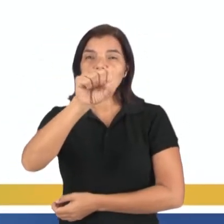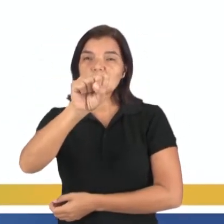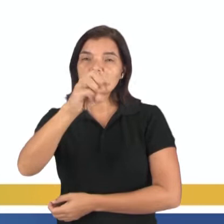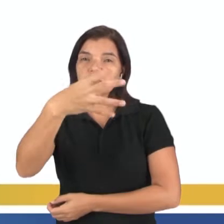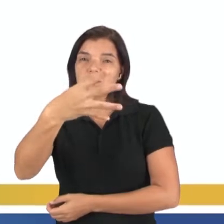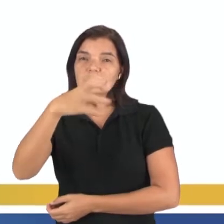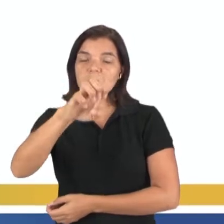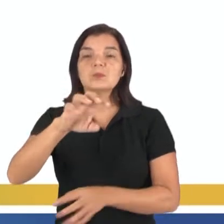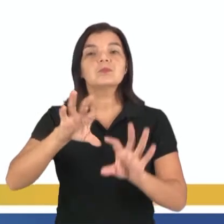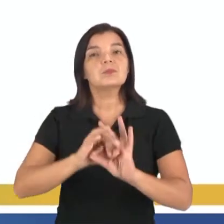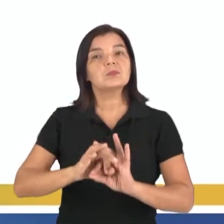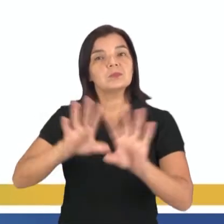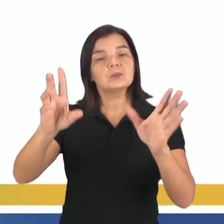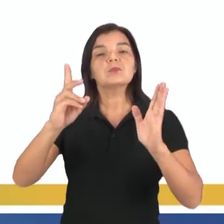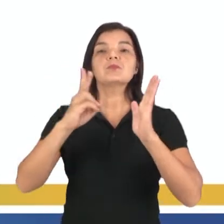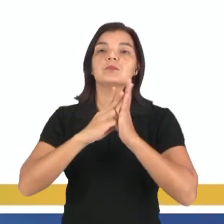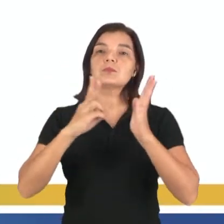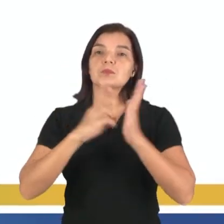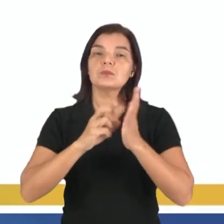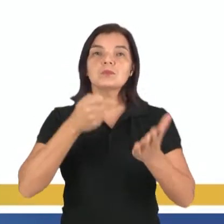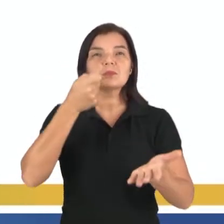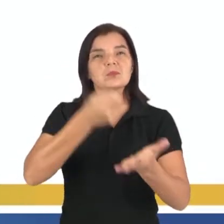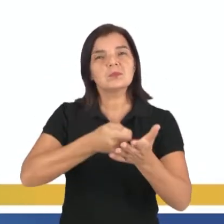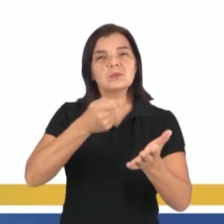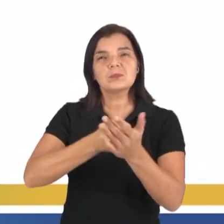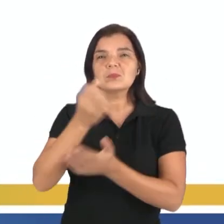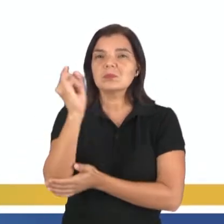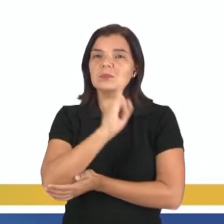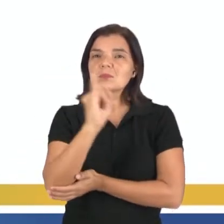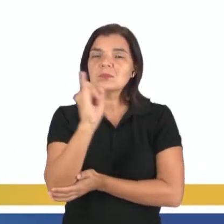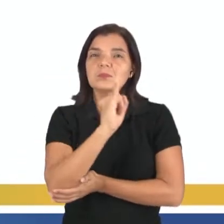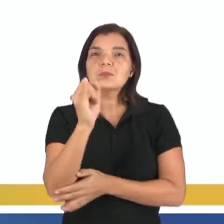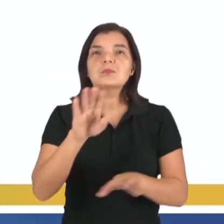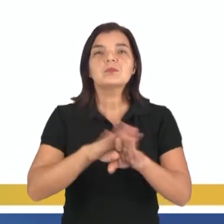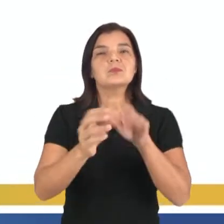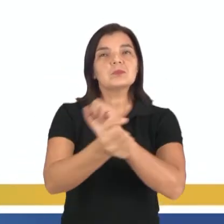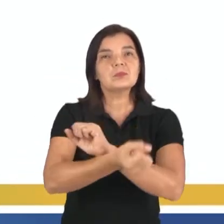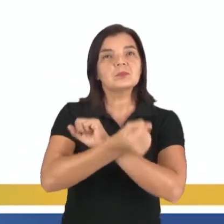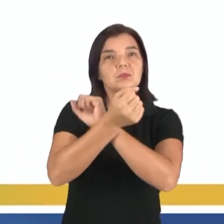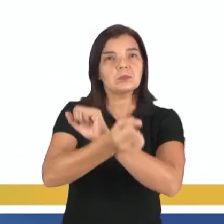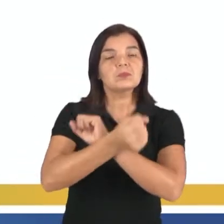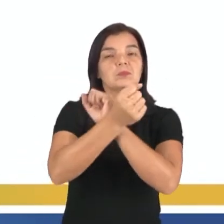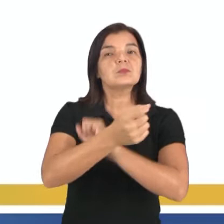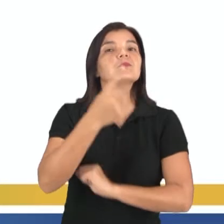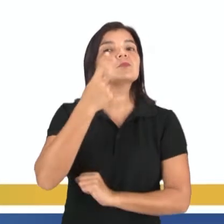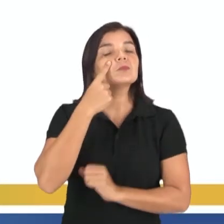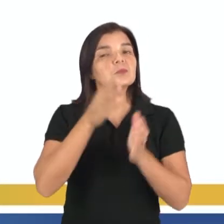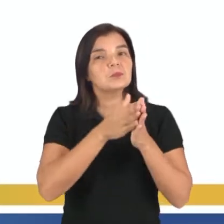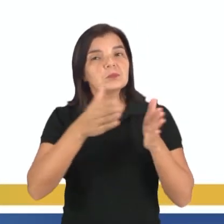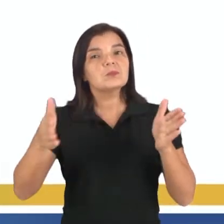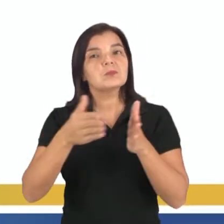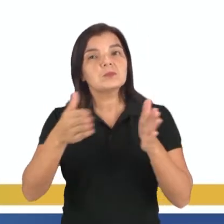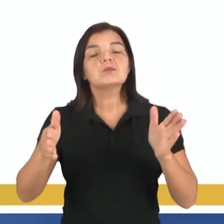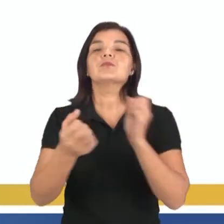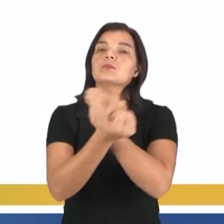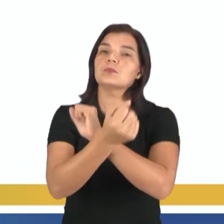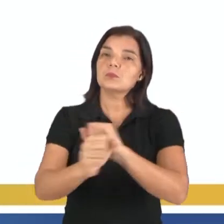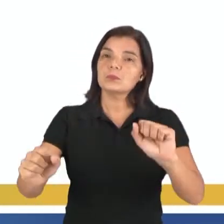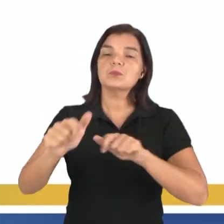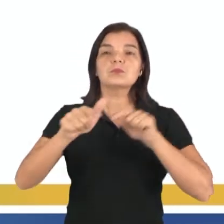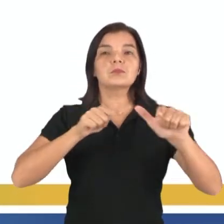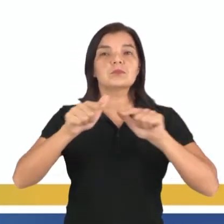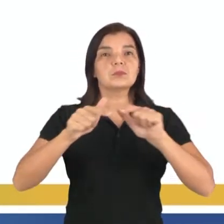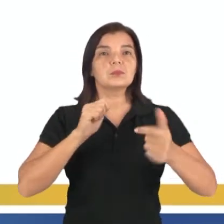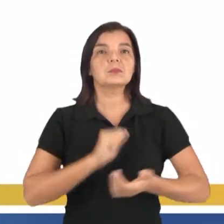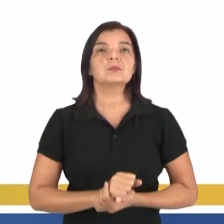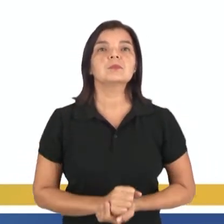1845, vai libertar os indígenas do pagamento de tributos, né, da escravidão. Então a gente vai ter aí um processo de abolição do trabalho